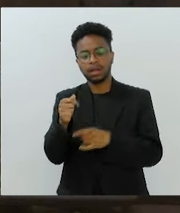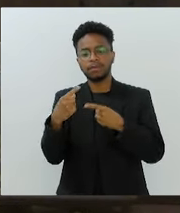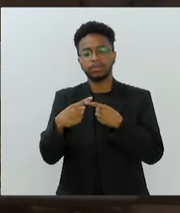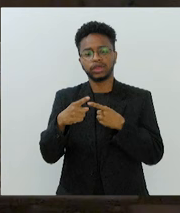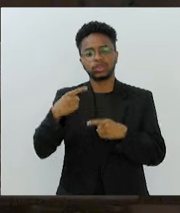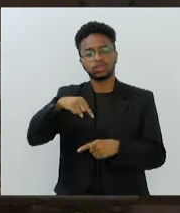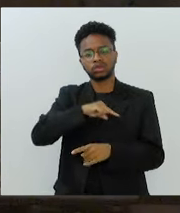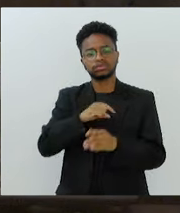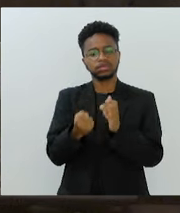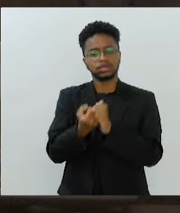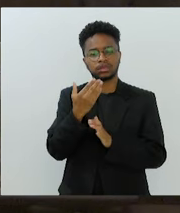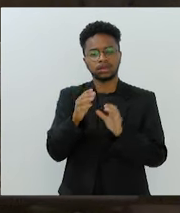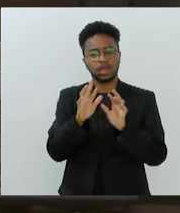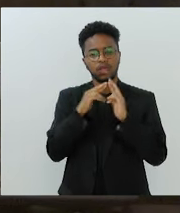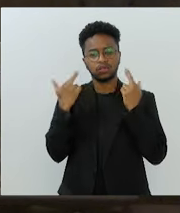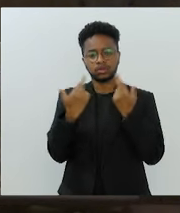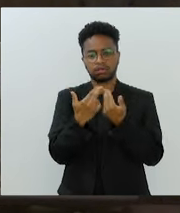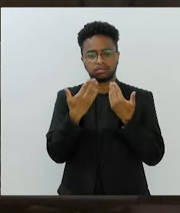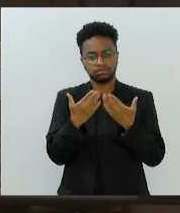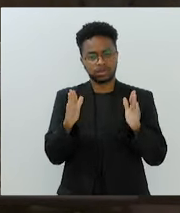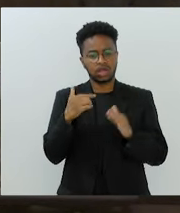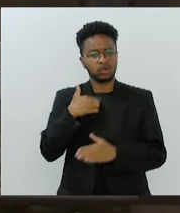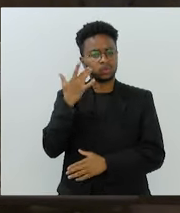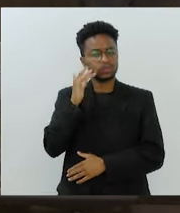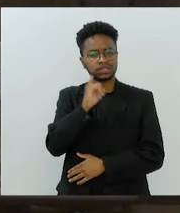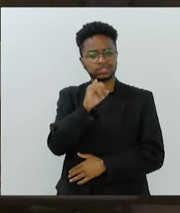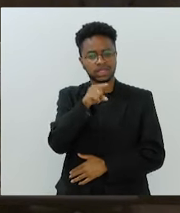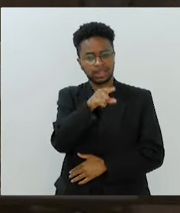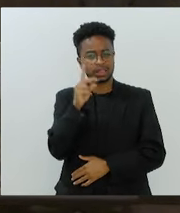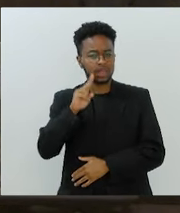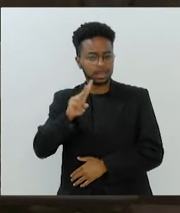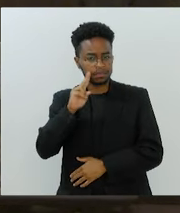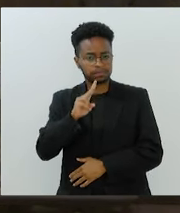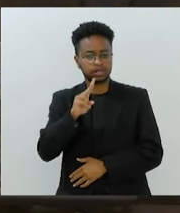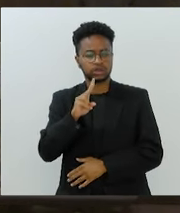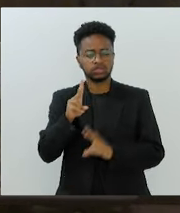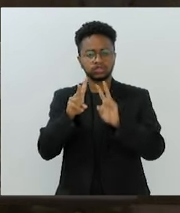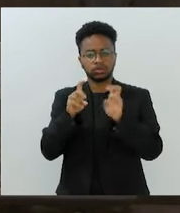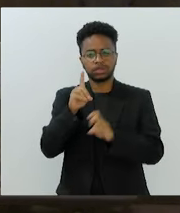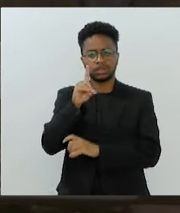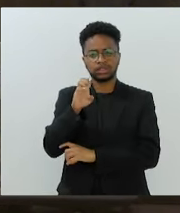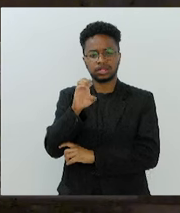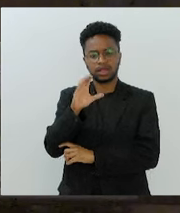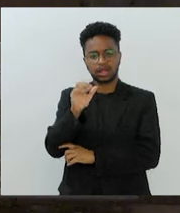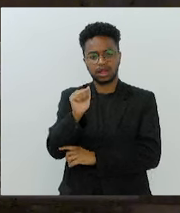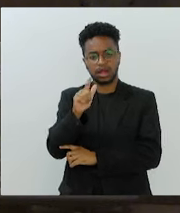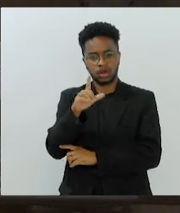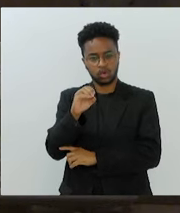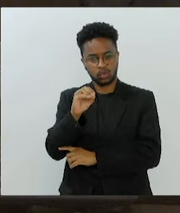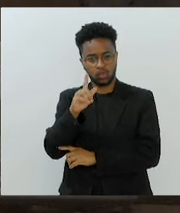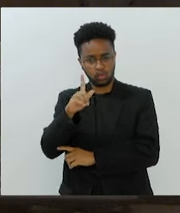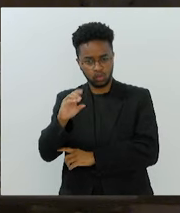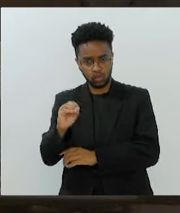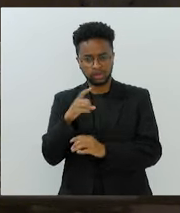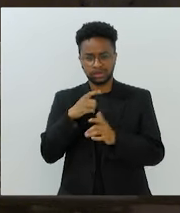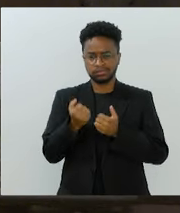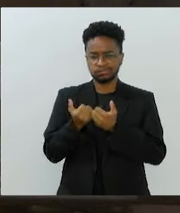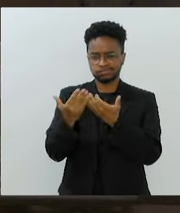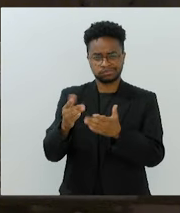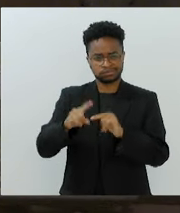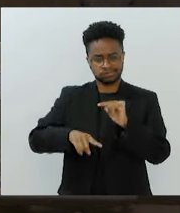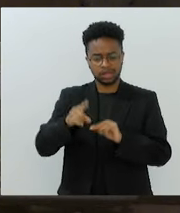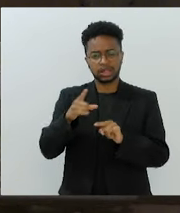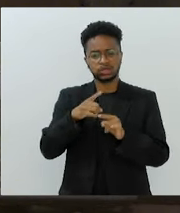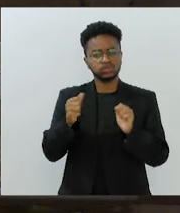esses dias, não sei se você lembra, do decálogo das oferendas que a Lara organizou, junto com 80 ou 90 pais e